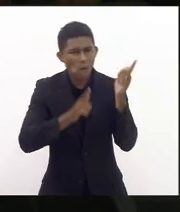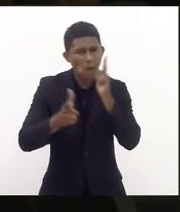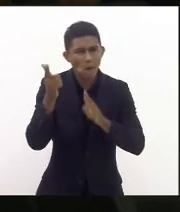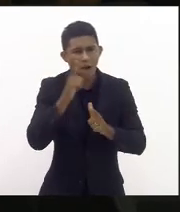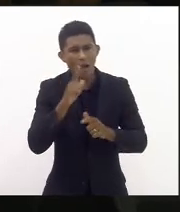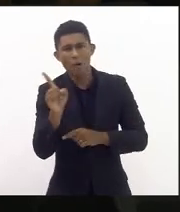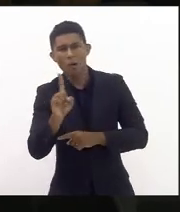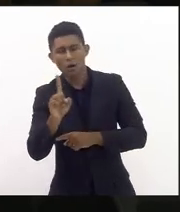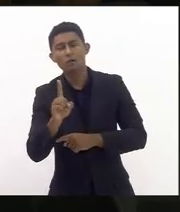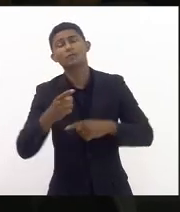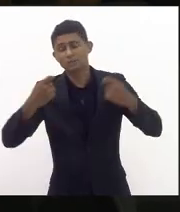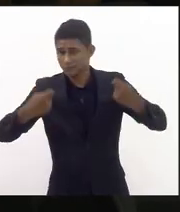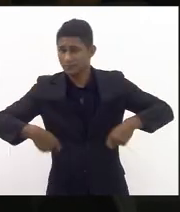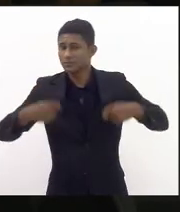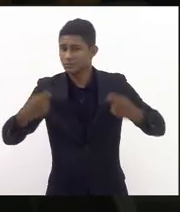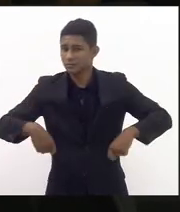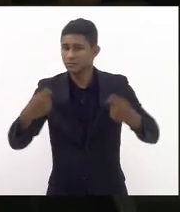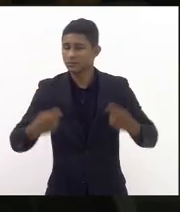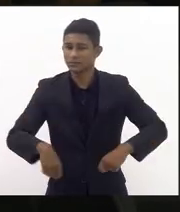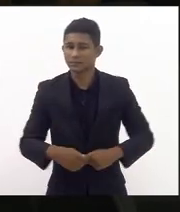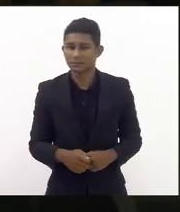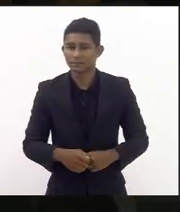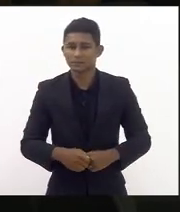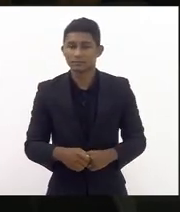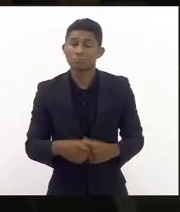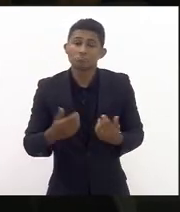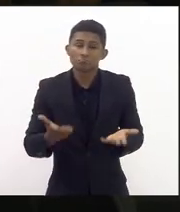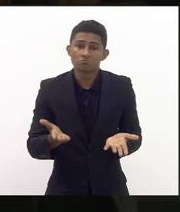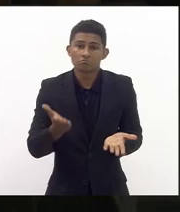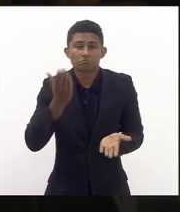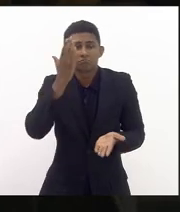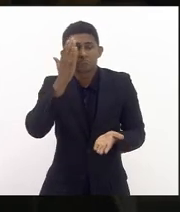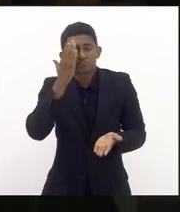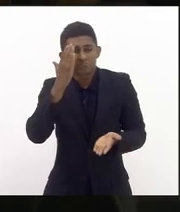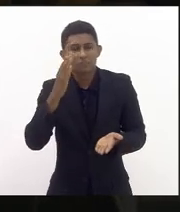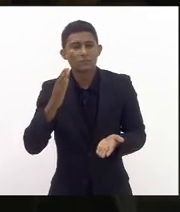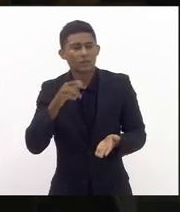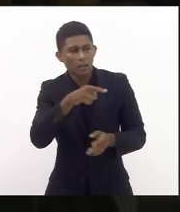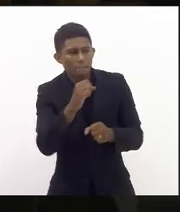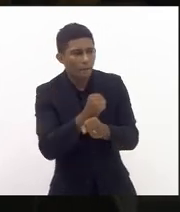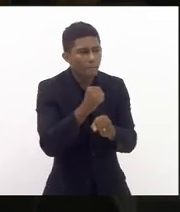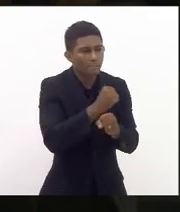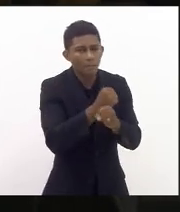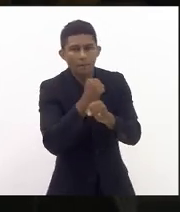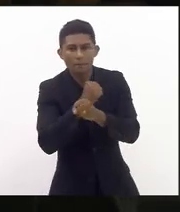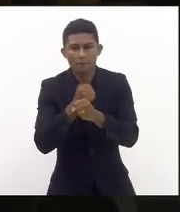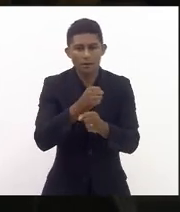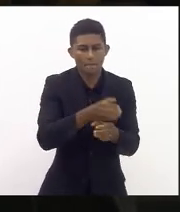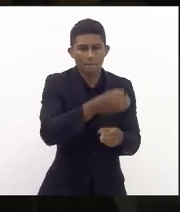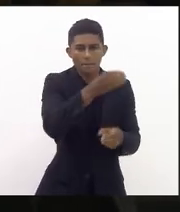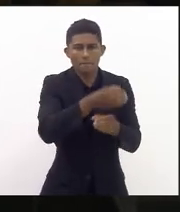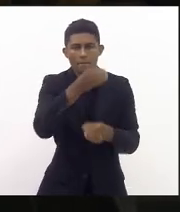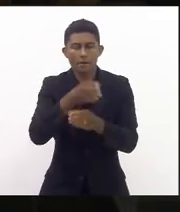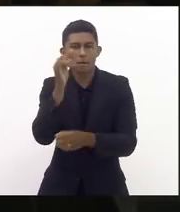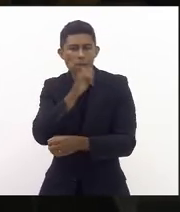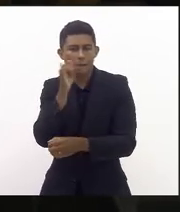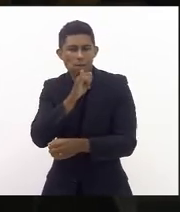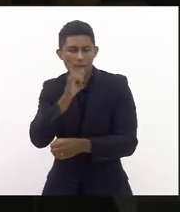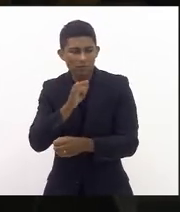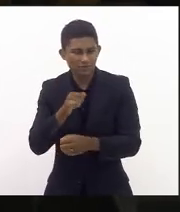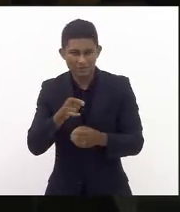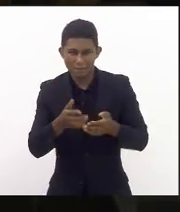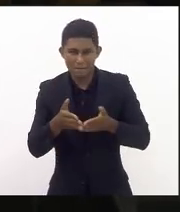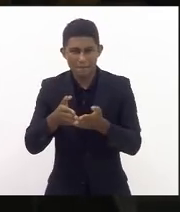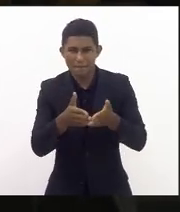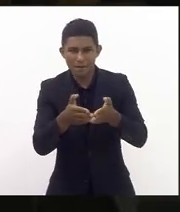mesmo que seja uma instalação transitória, porque, segundo o edital, será por